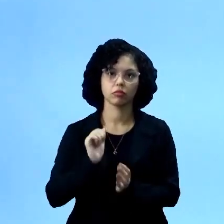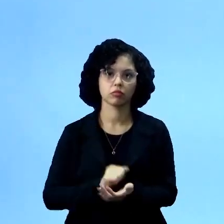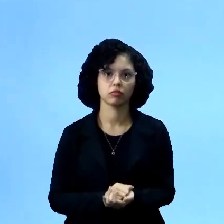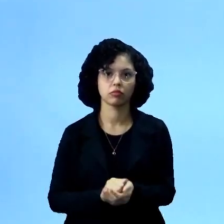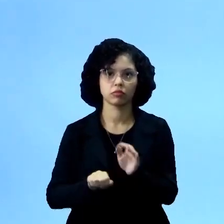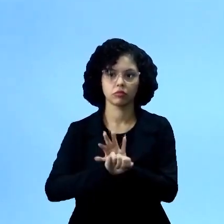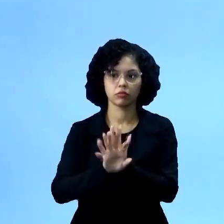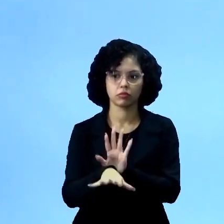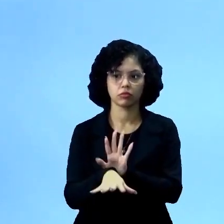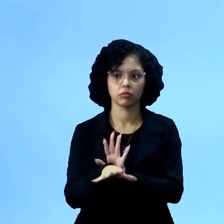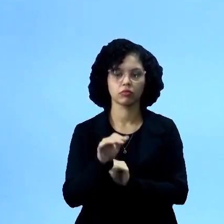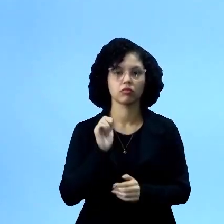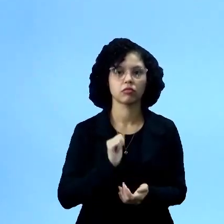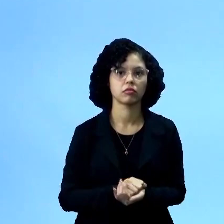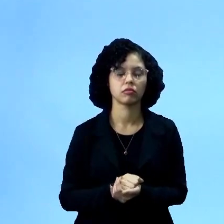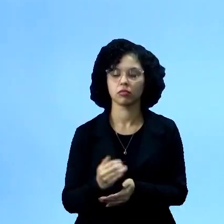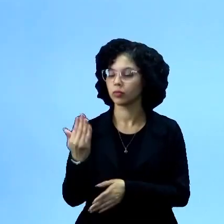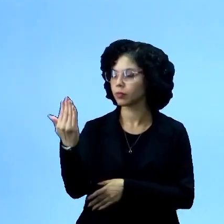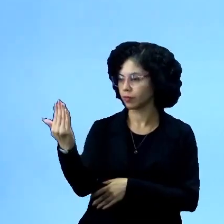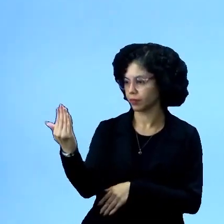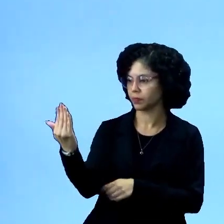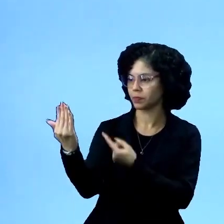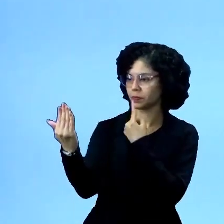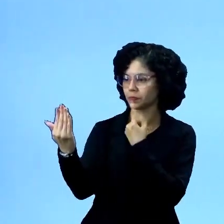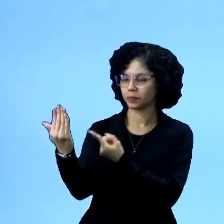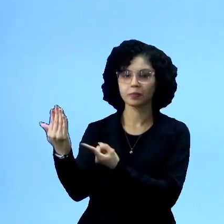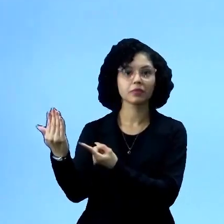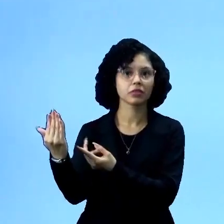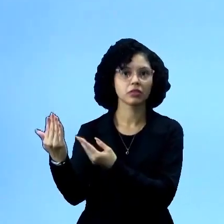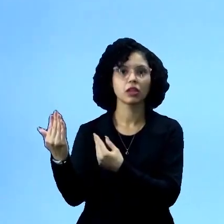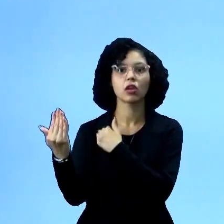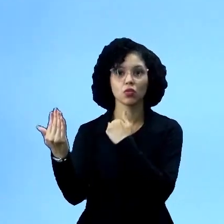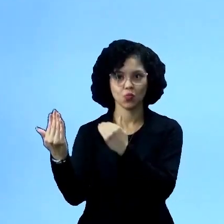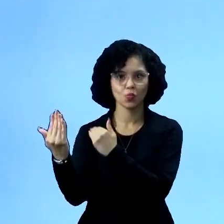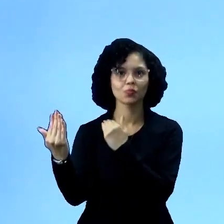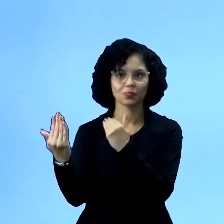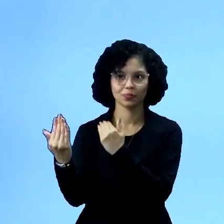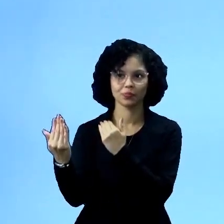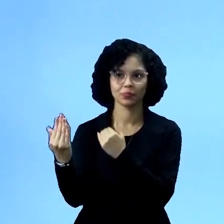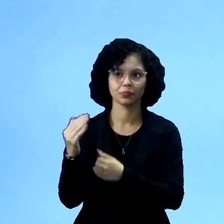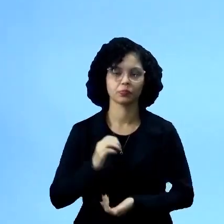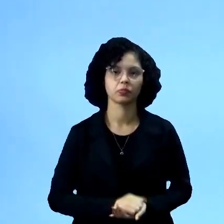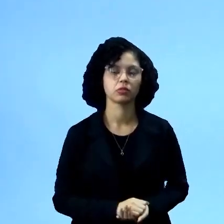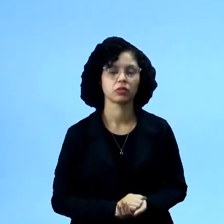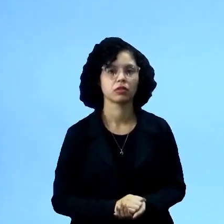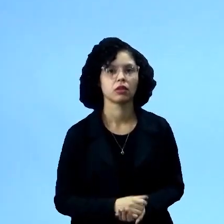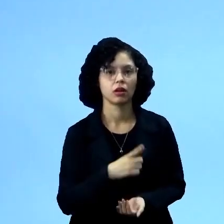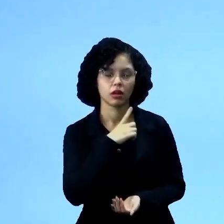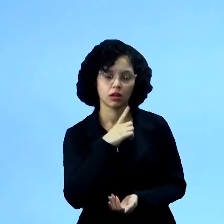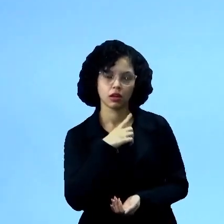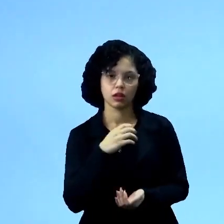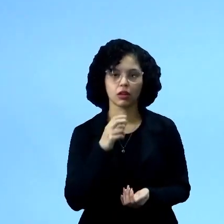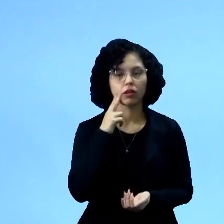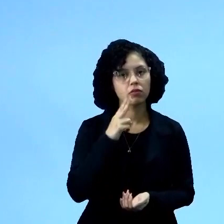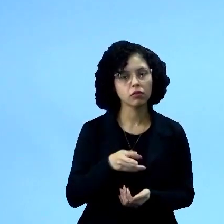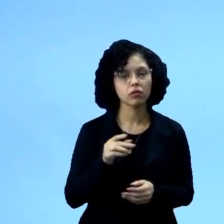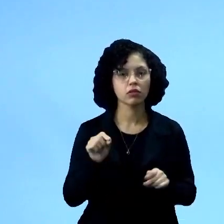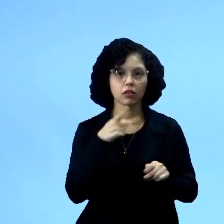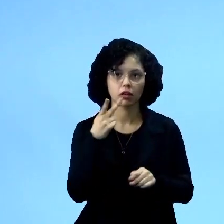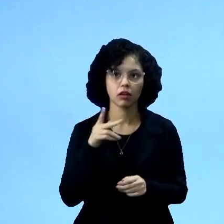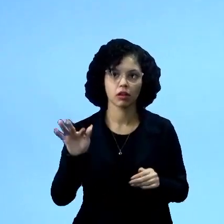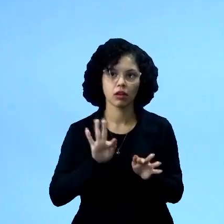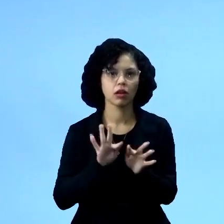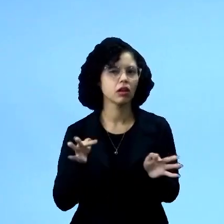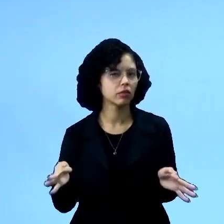o espelho. O que tem de um lado está do outro, tá? Então a gente aí vai falar de